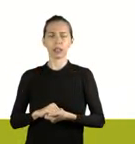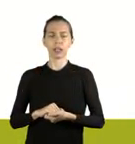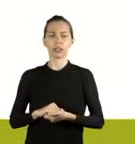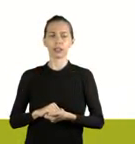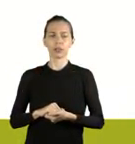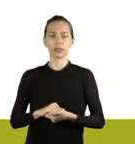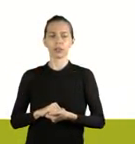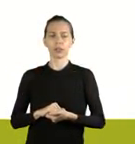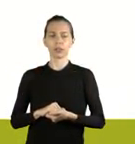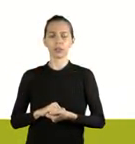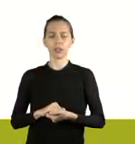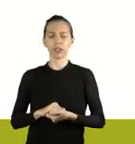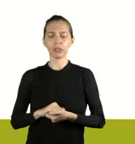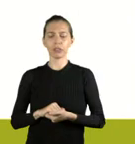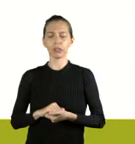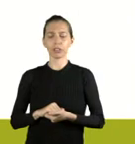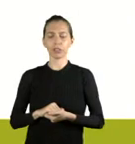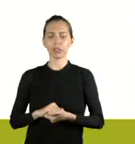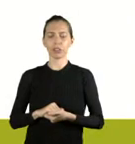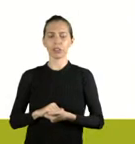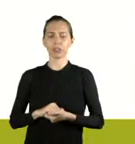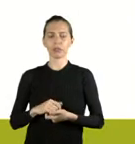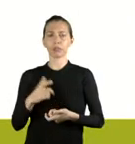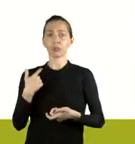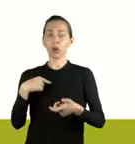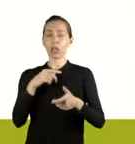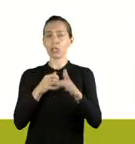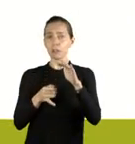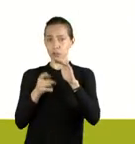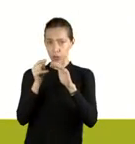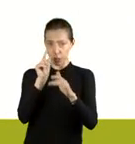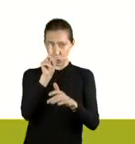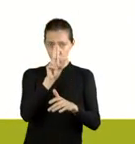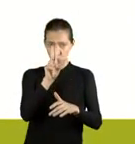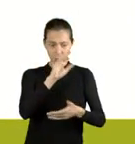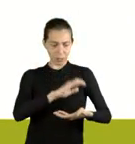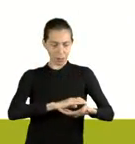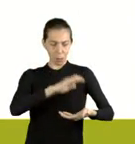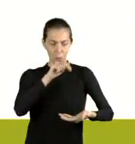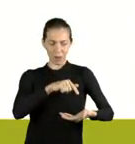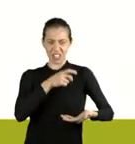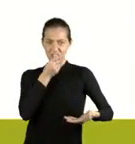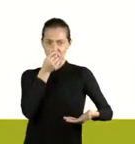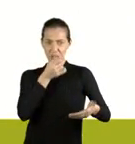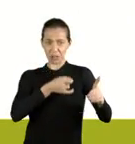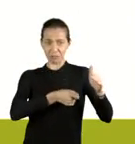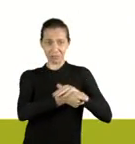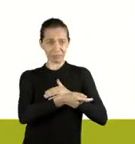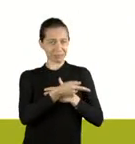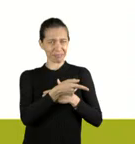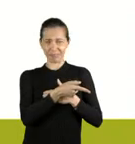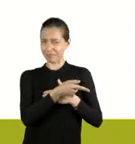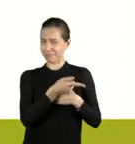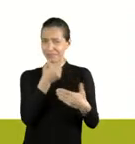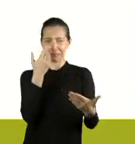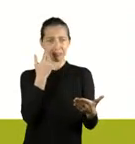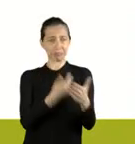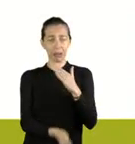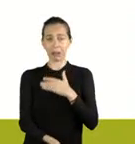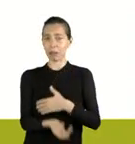se você investe dinheiro na poupança, sinto muito. Você está perdendo possibilidades de você